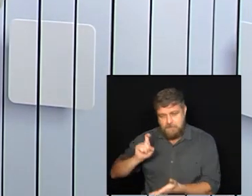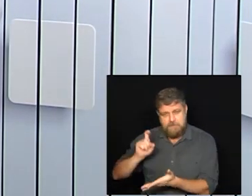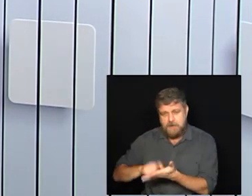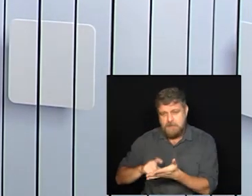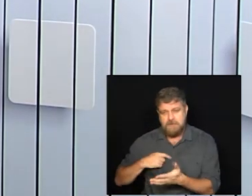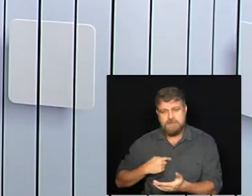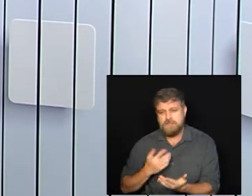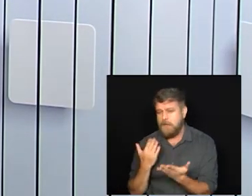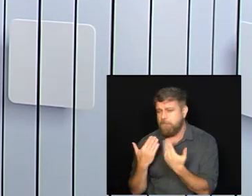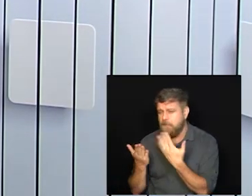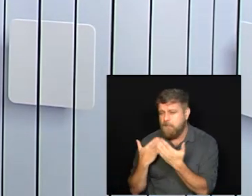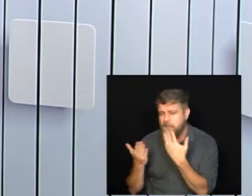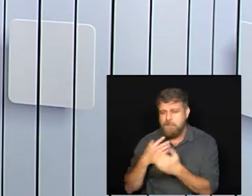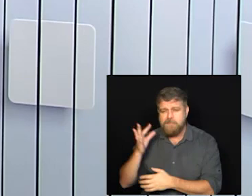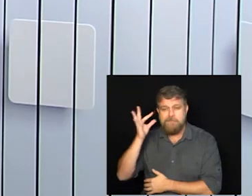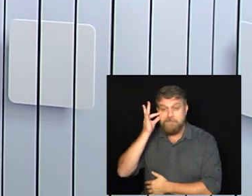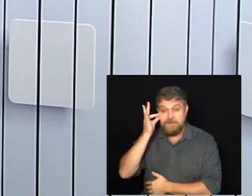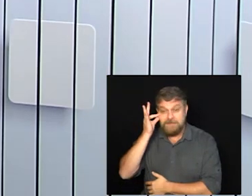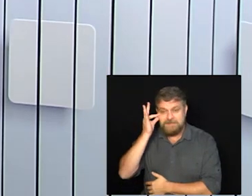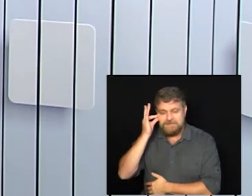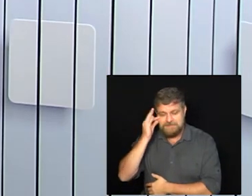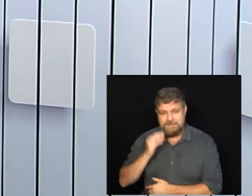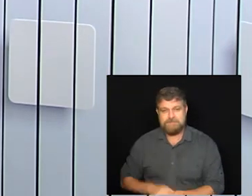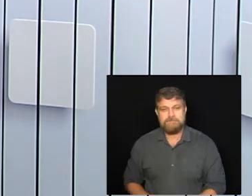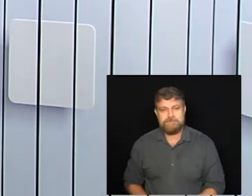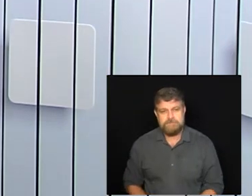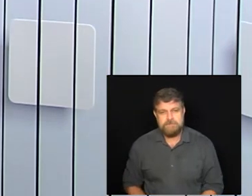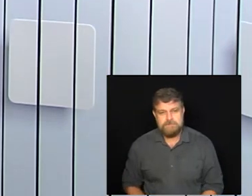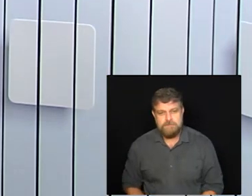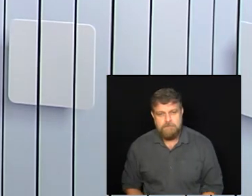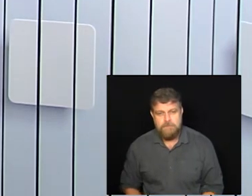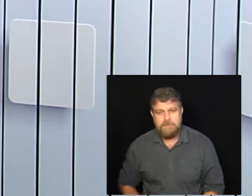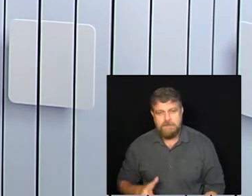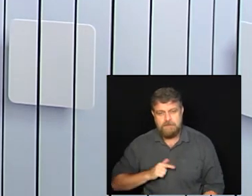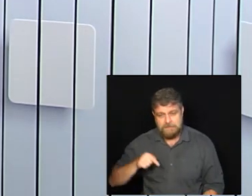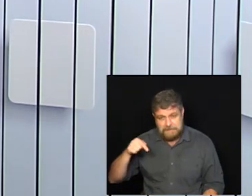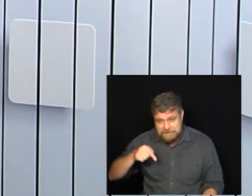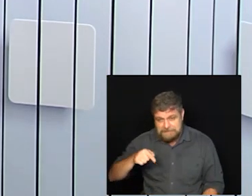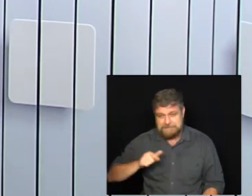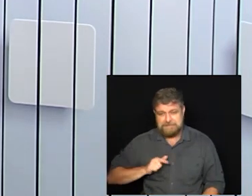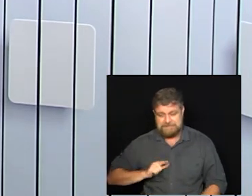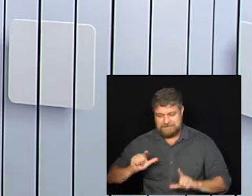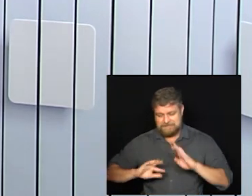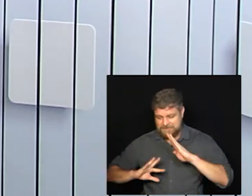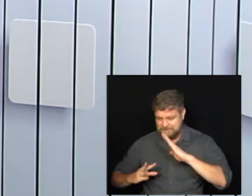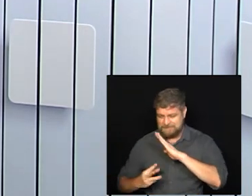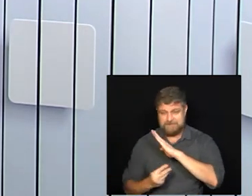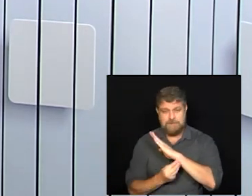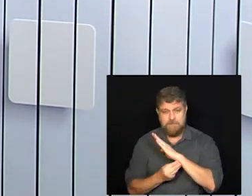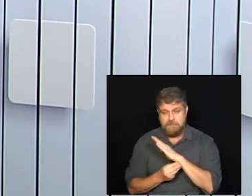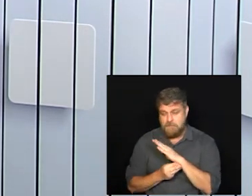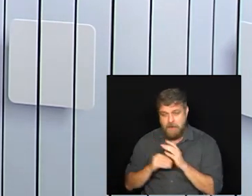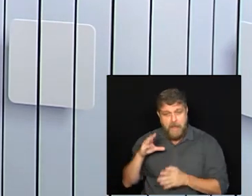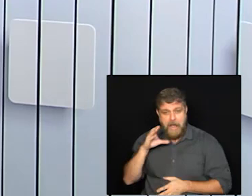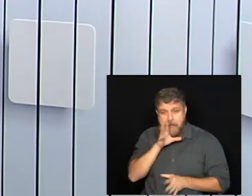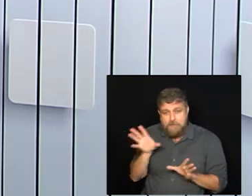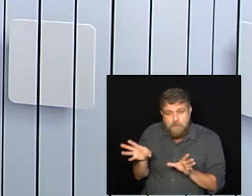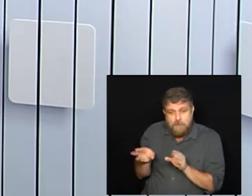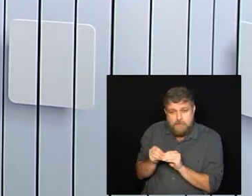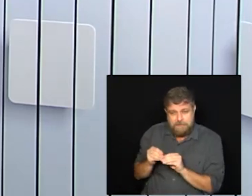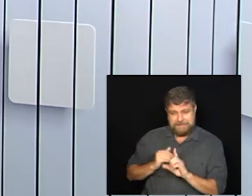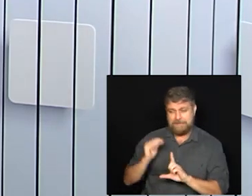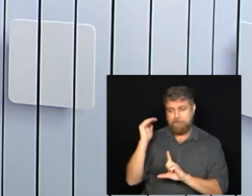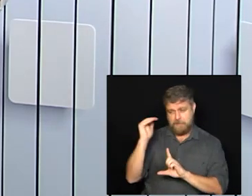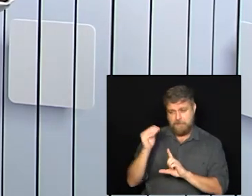e a gente conversa ao vivo nesta terça-feira. Câmara Total um pouquinho mais curto hoje, mas cheio